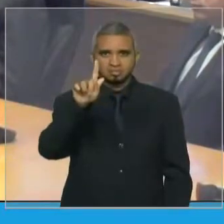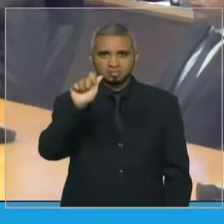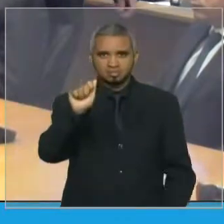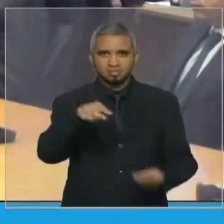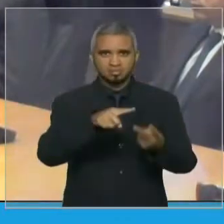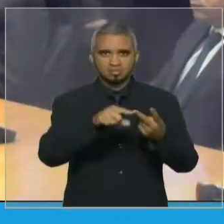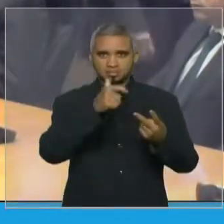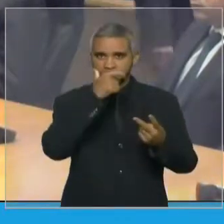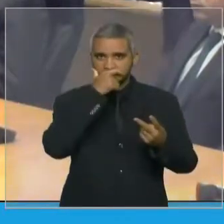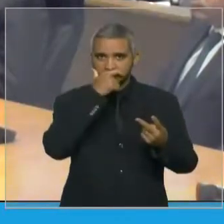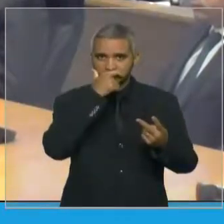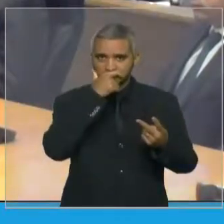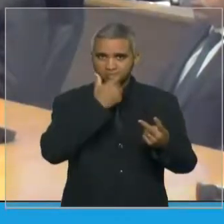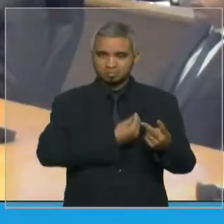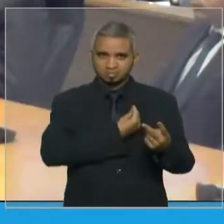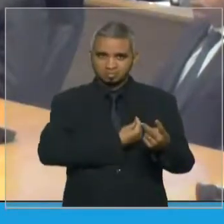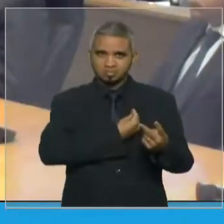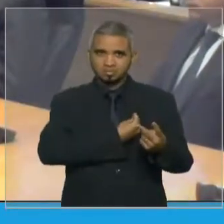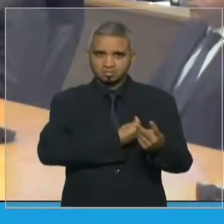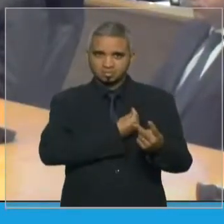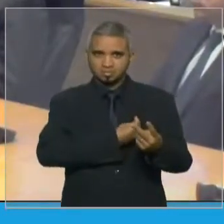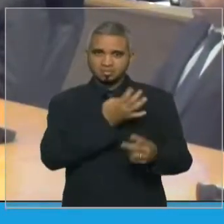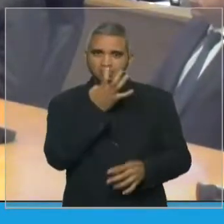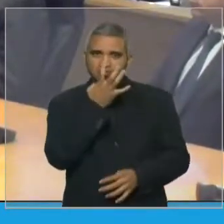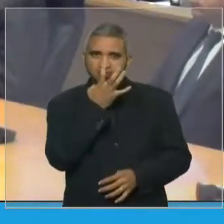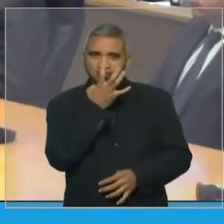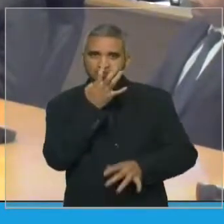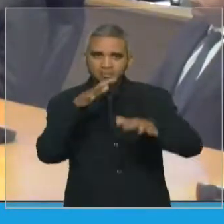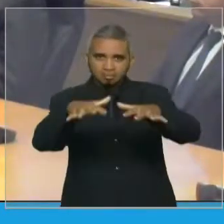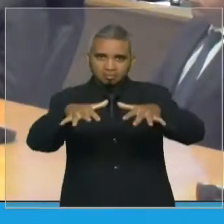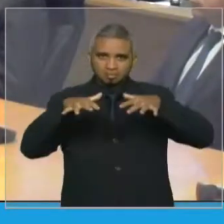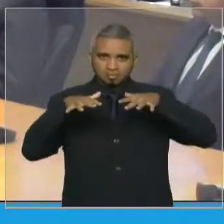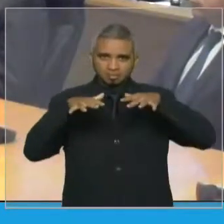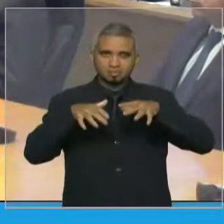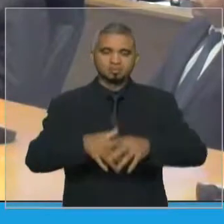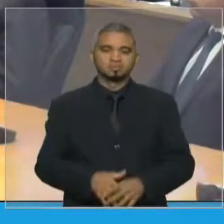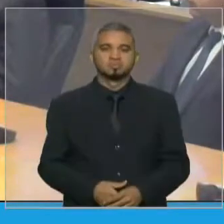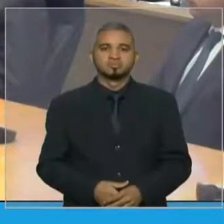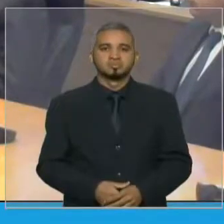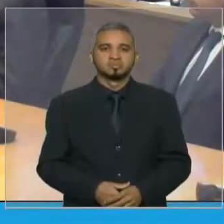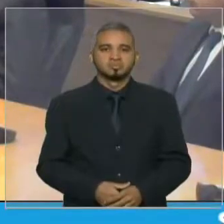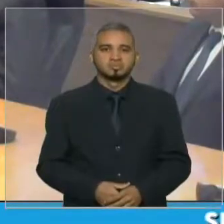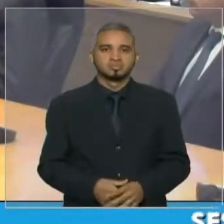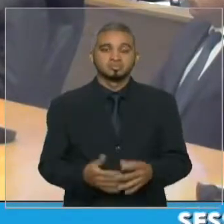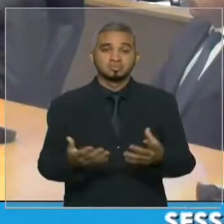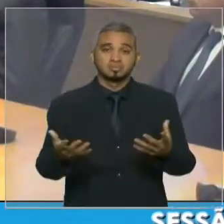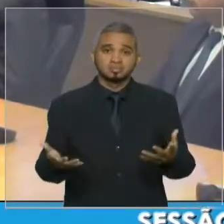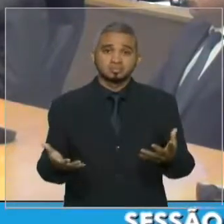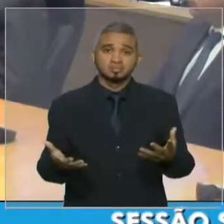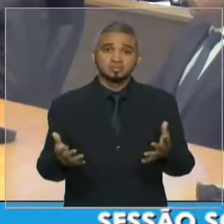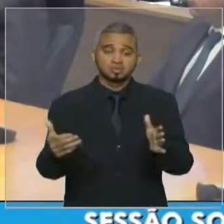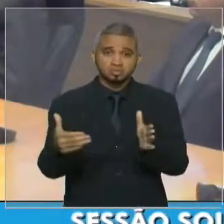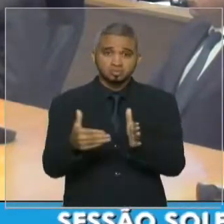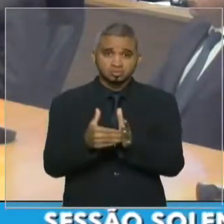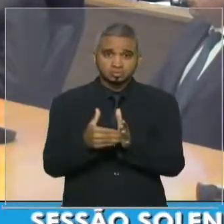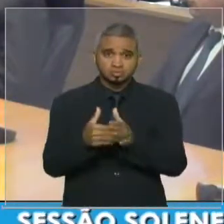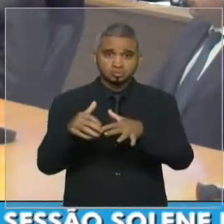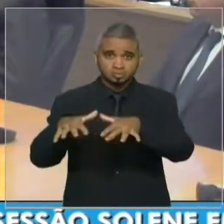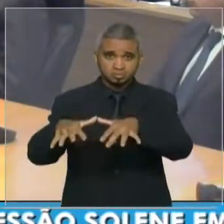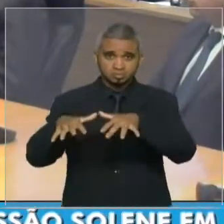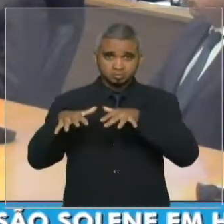plenário, prestigiando a Receita Federal do Brasil. Mas, ao término da sessão